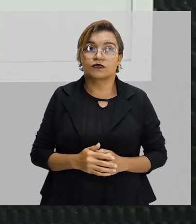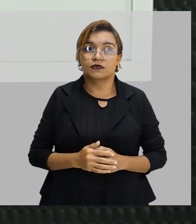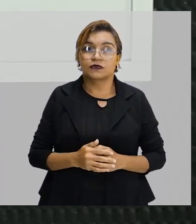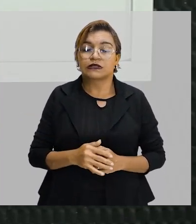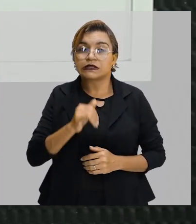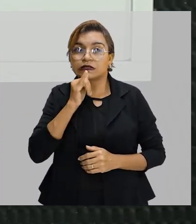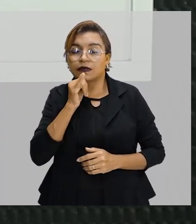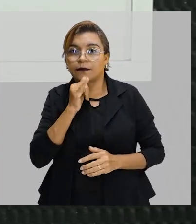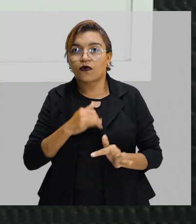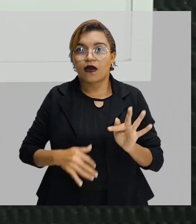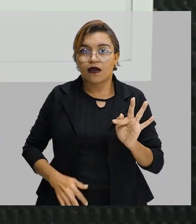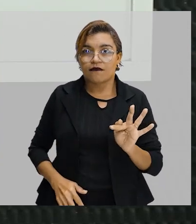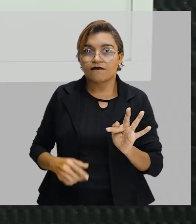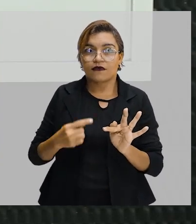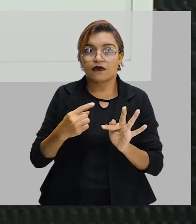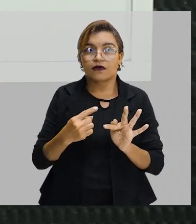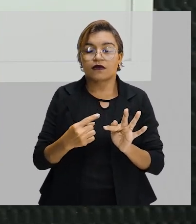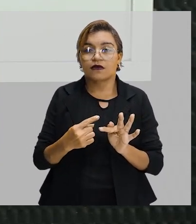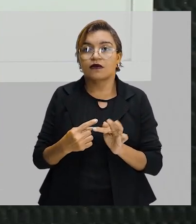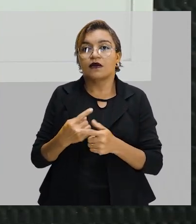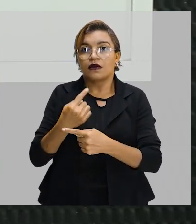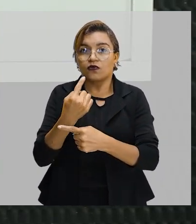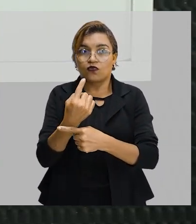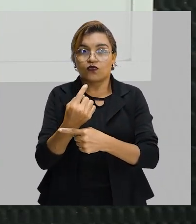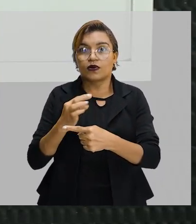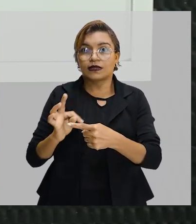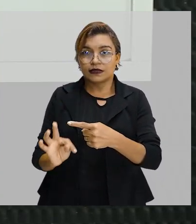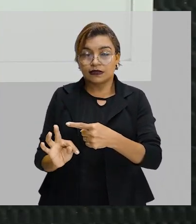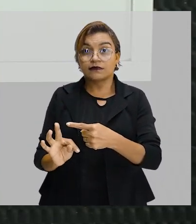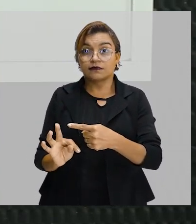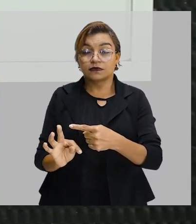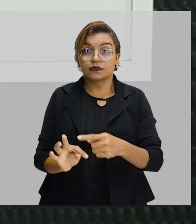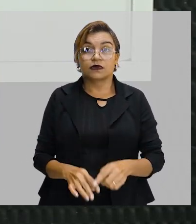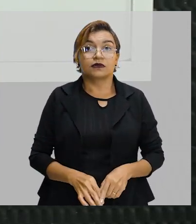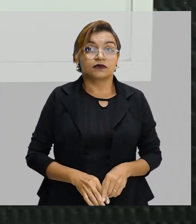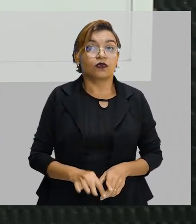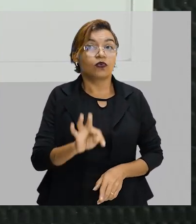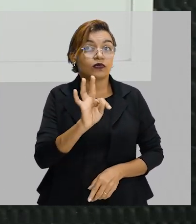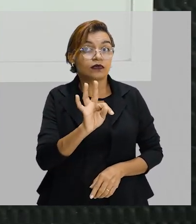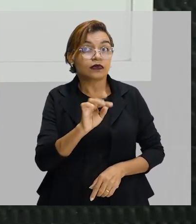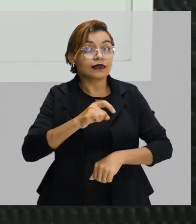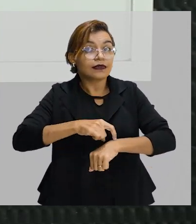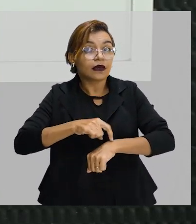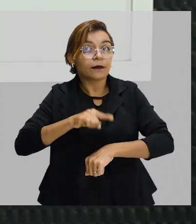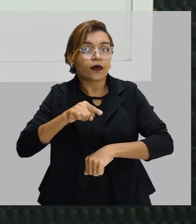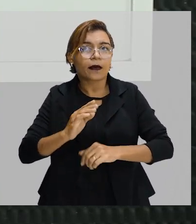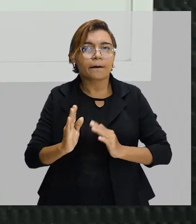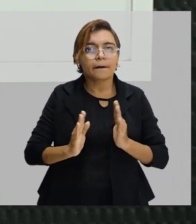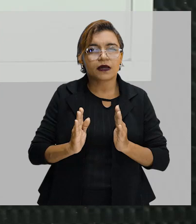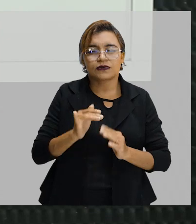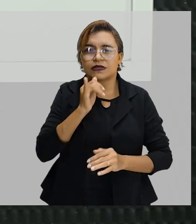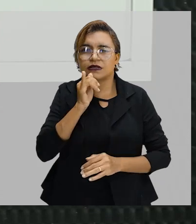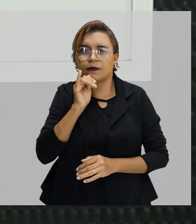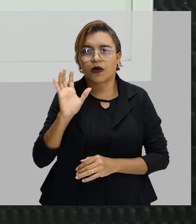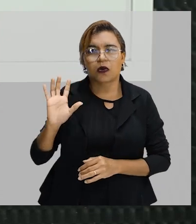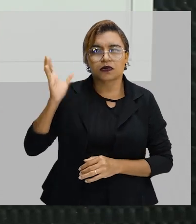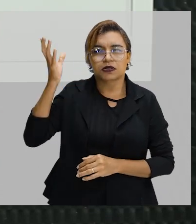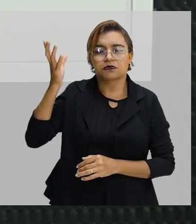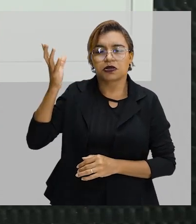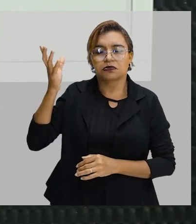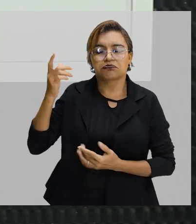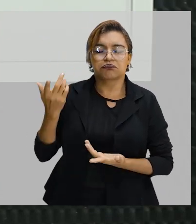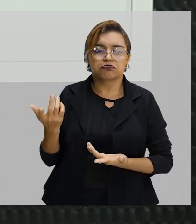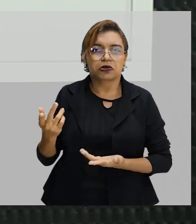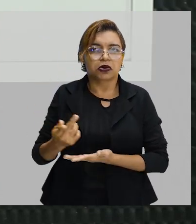Tá ok? O tempo é período. Se eu falar em um evento, né? Um evento que acontece em um